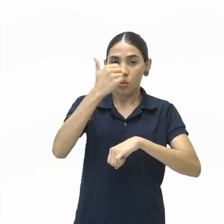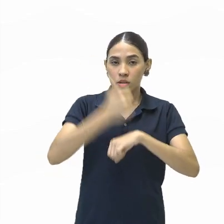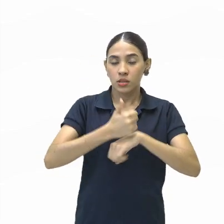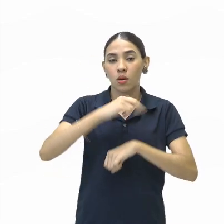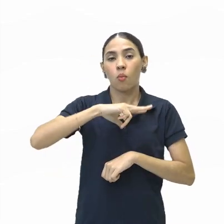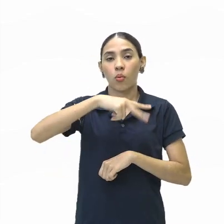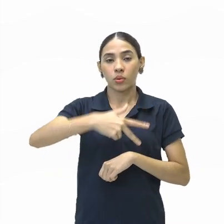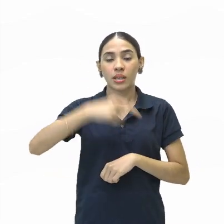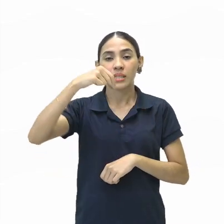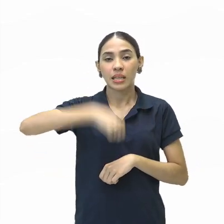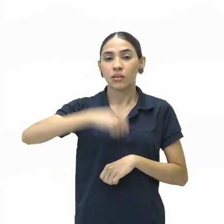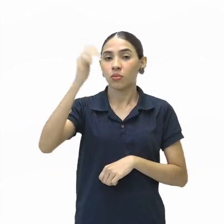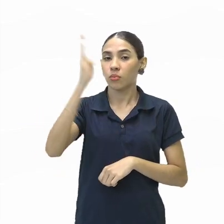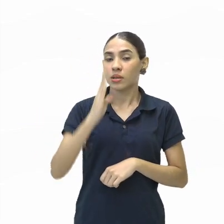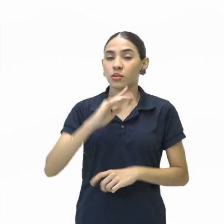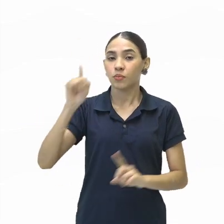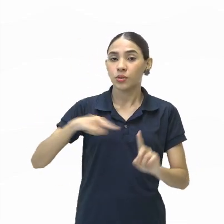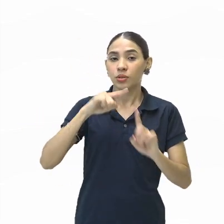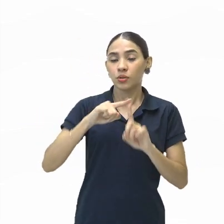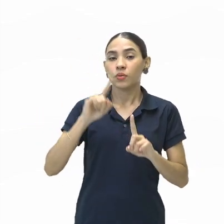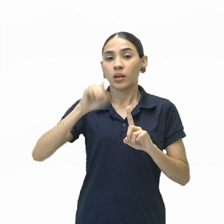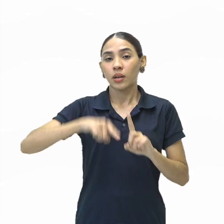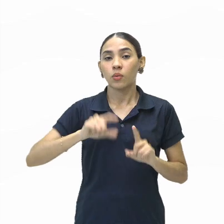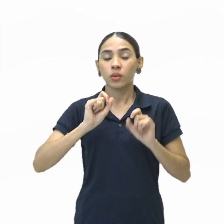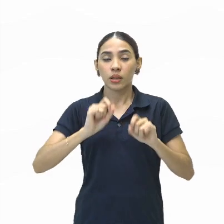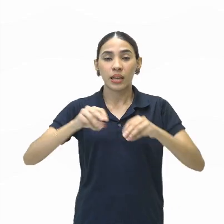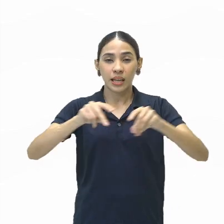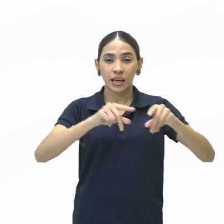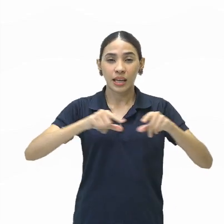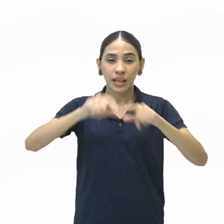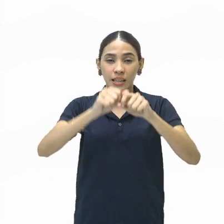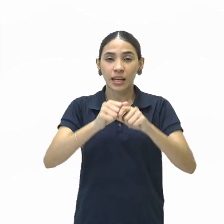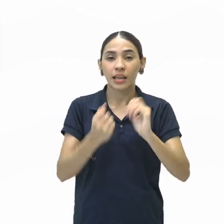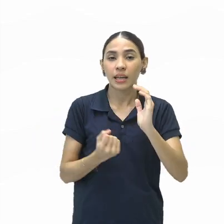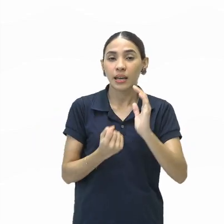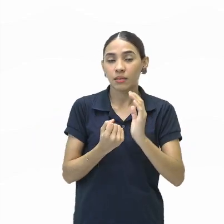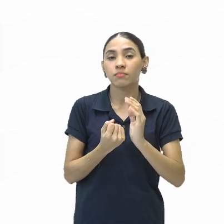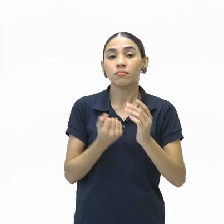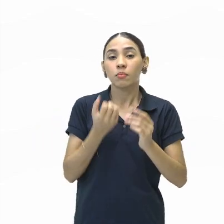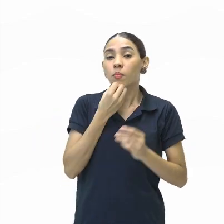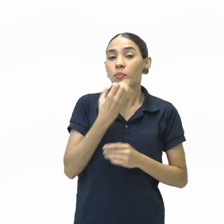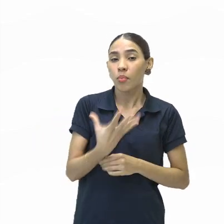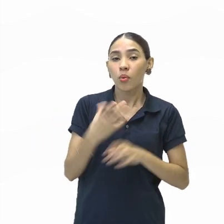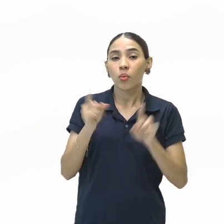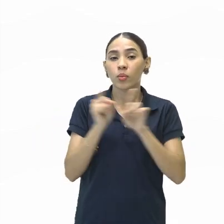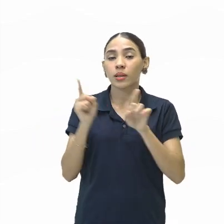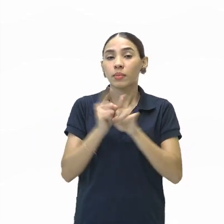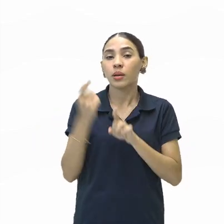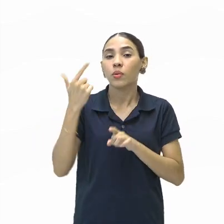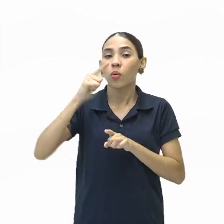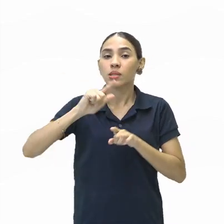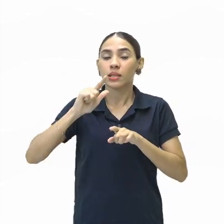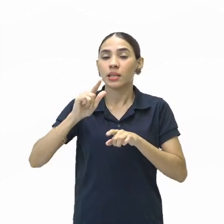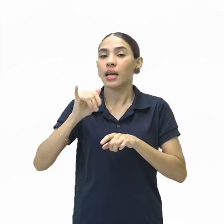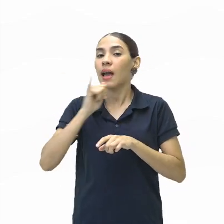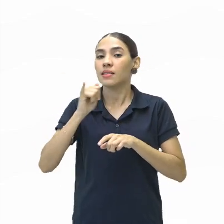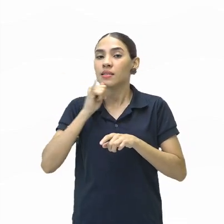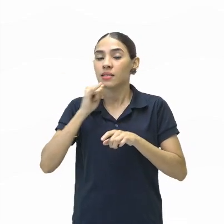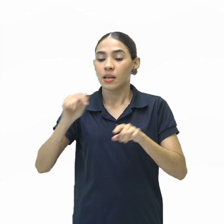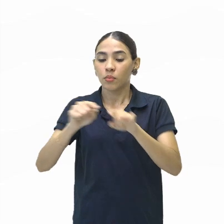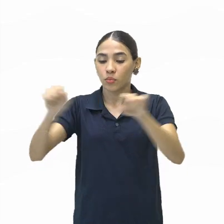no Brasil. O seu objetivo é tornar a terra produtiva e garantir a posse das